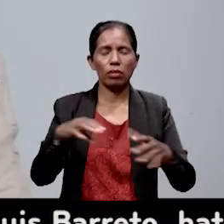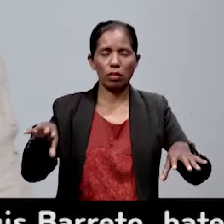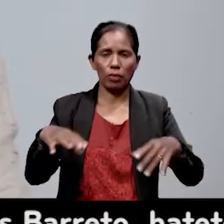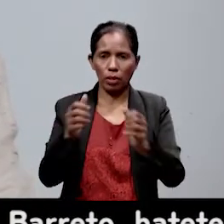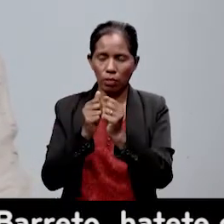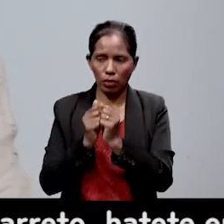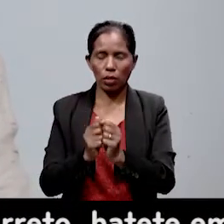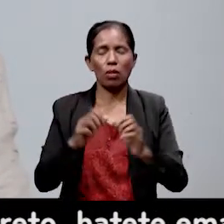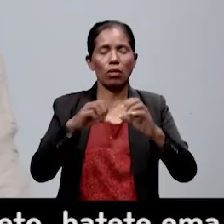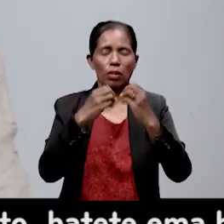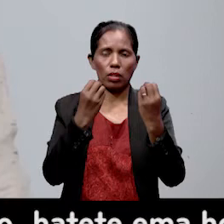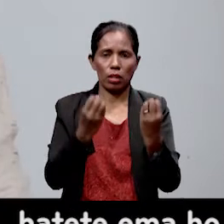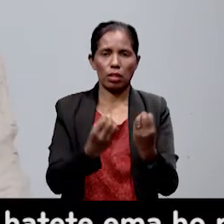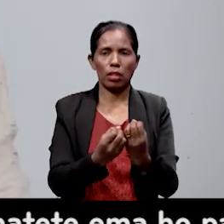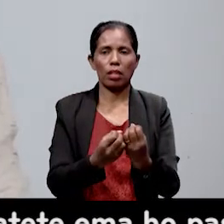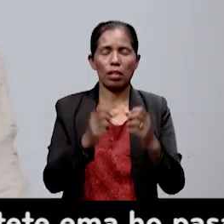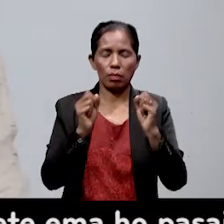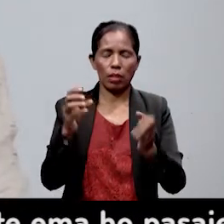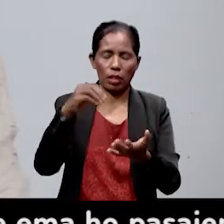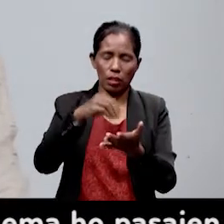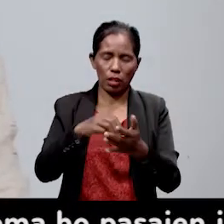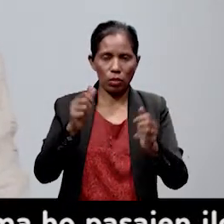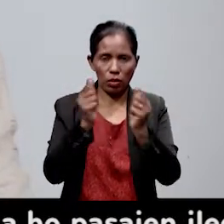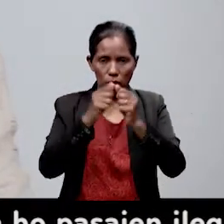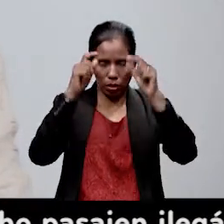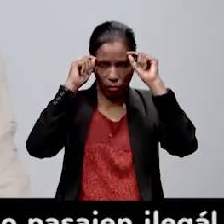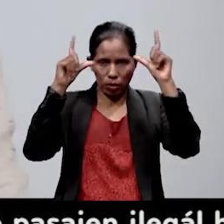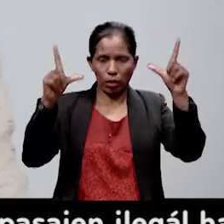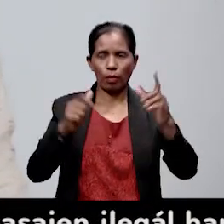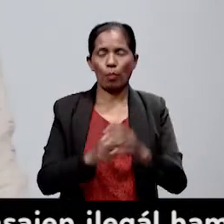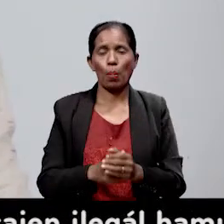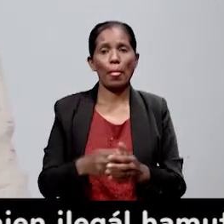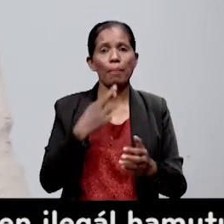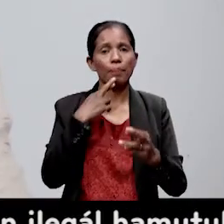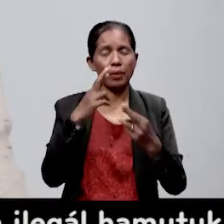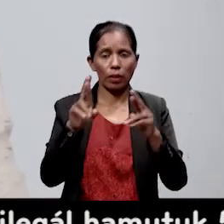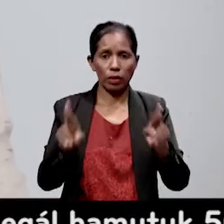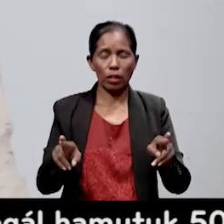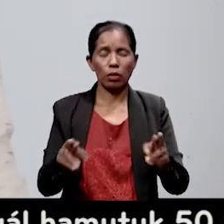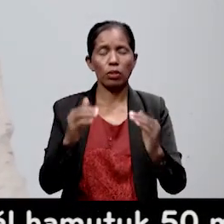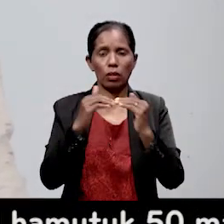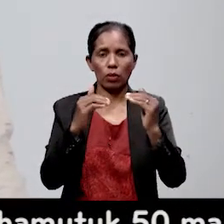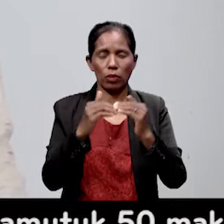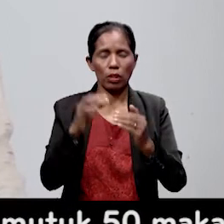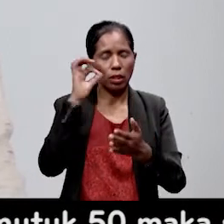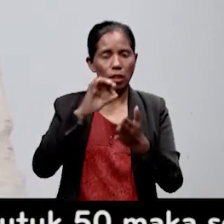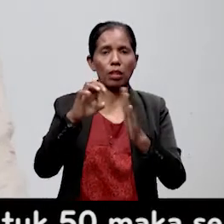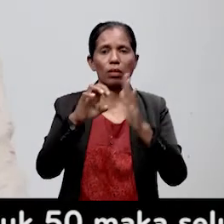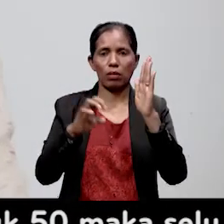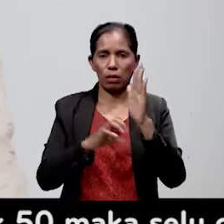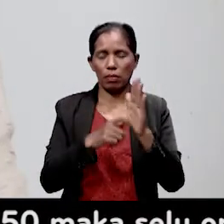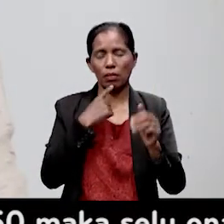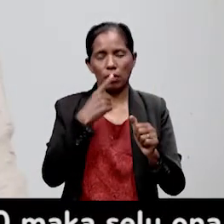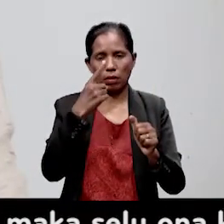PM com a organização Nebel estabelece o Timor-Leste. Resultado desse encontro bilateral, né, secretário executivo informa